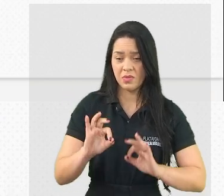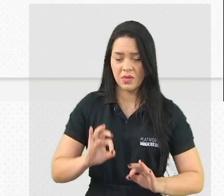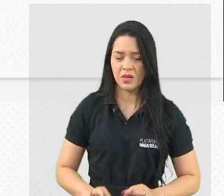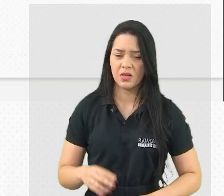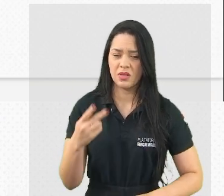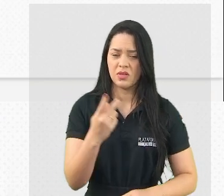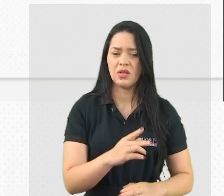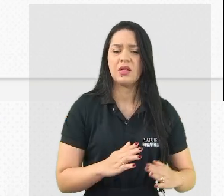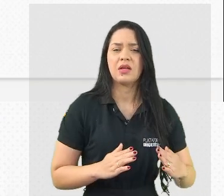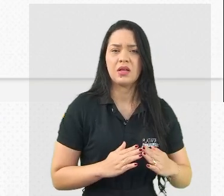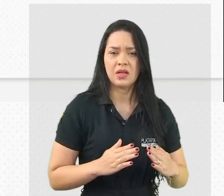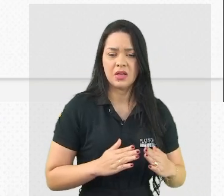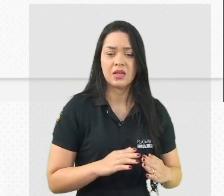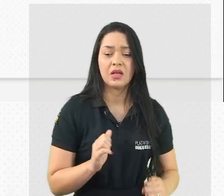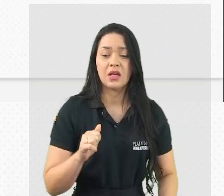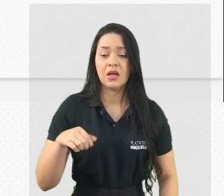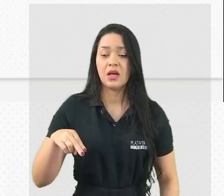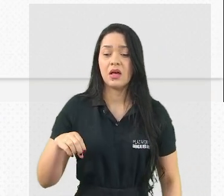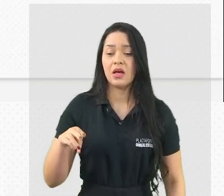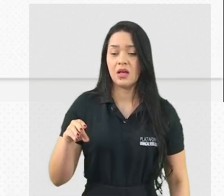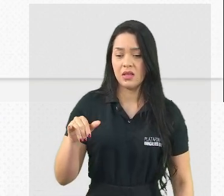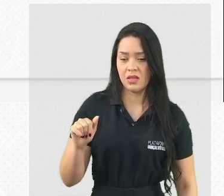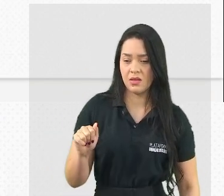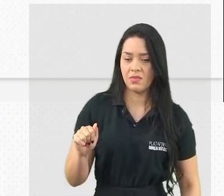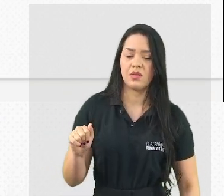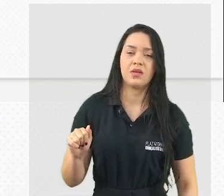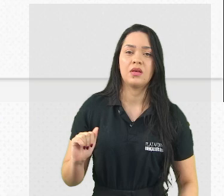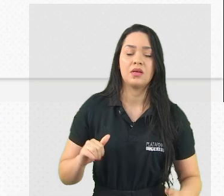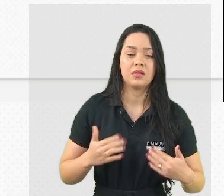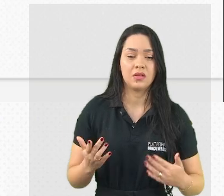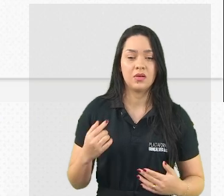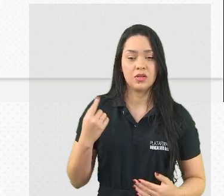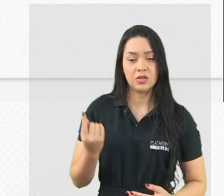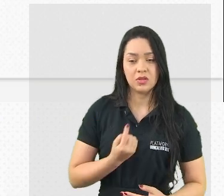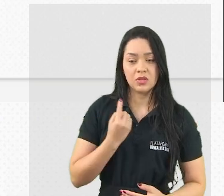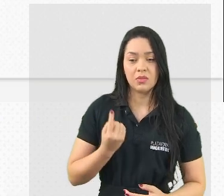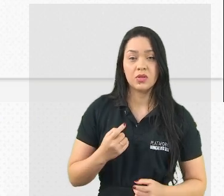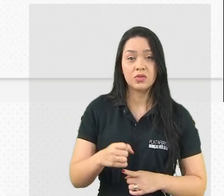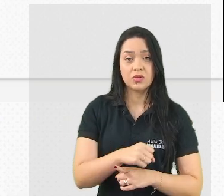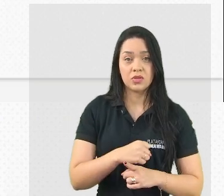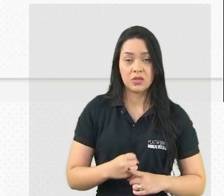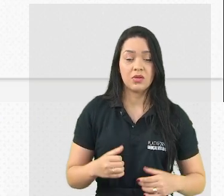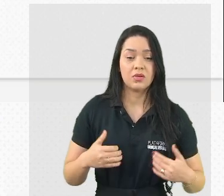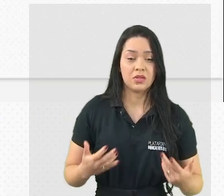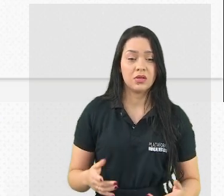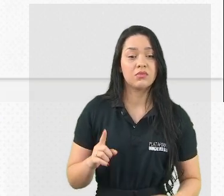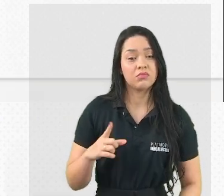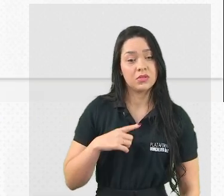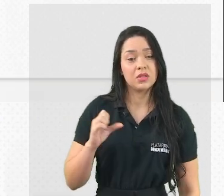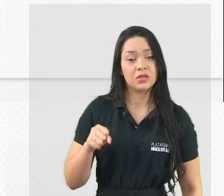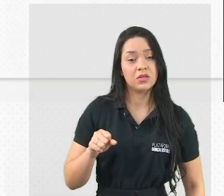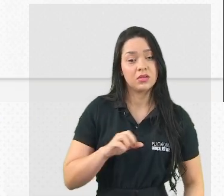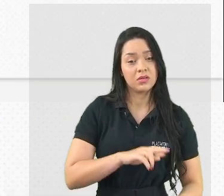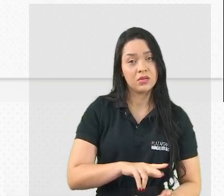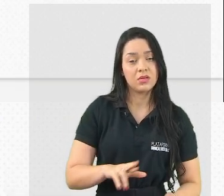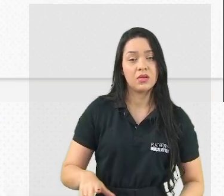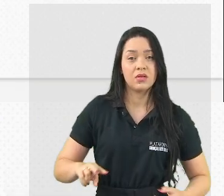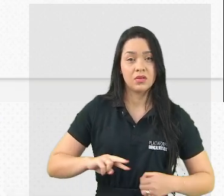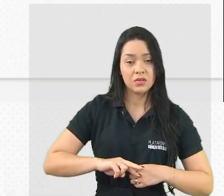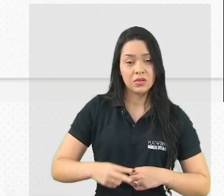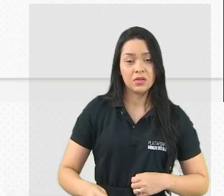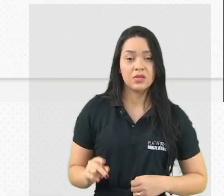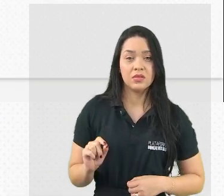sua casa, causa anemia, olha só, isolamento social. Então, existe uma série de consequências que